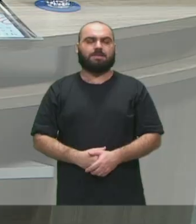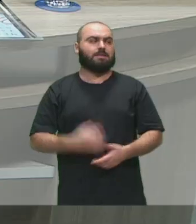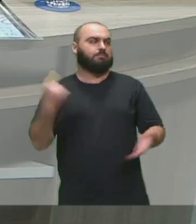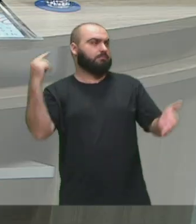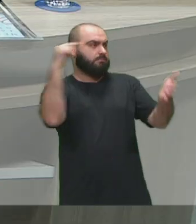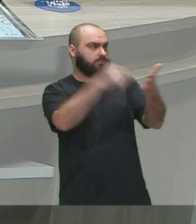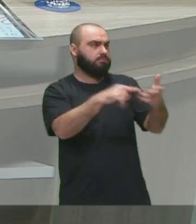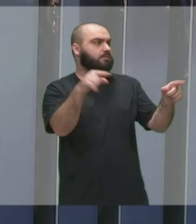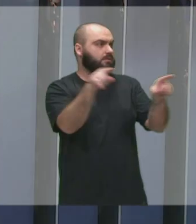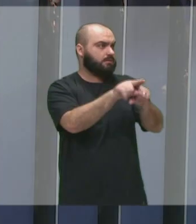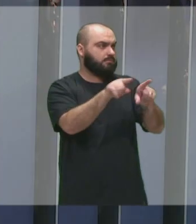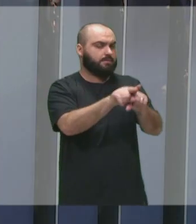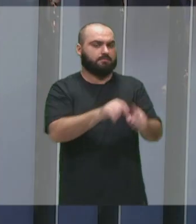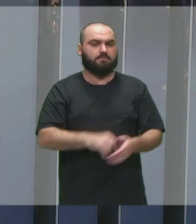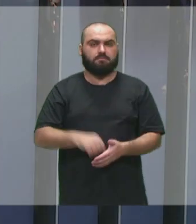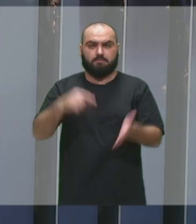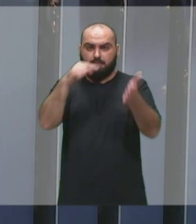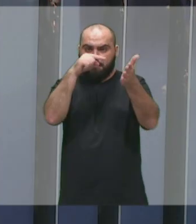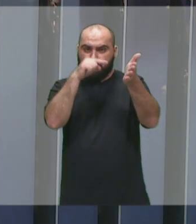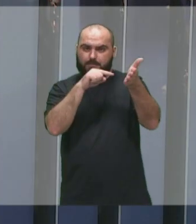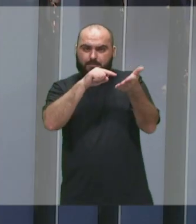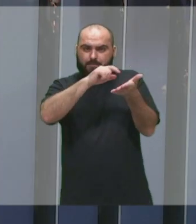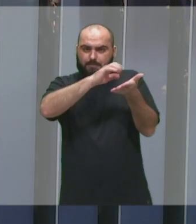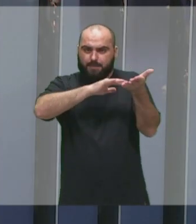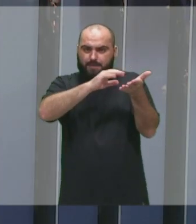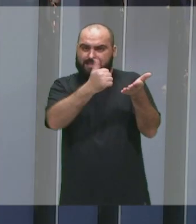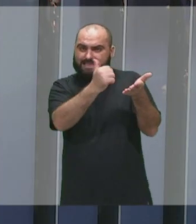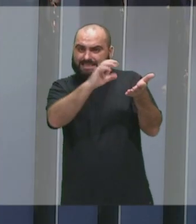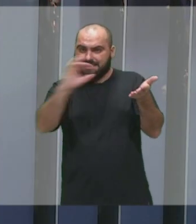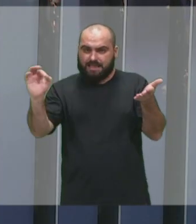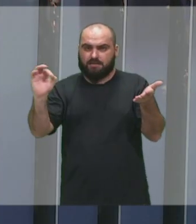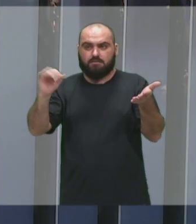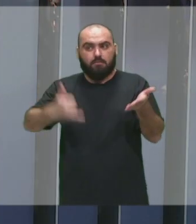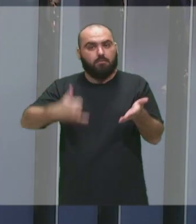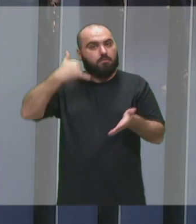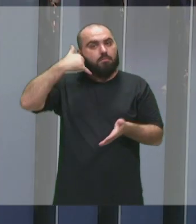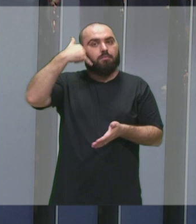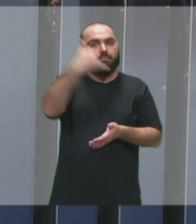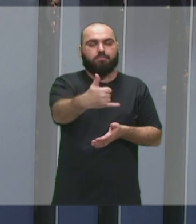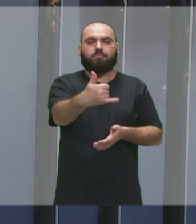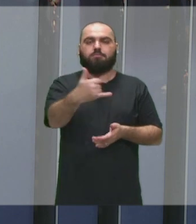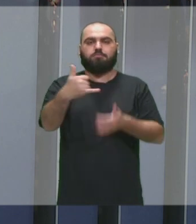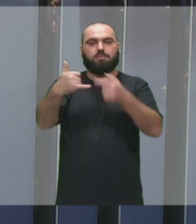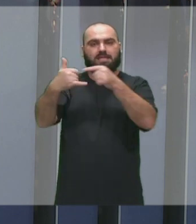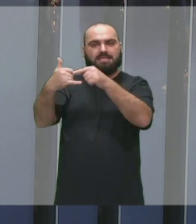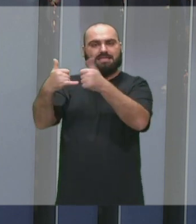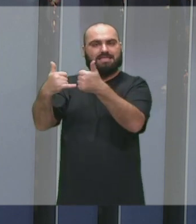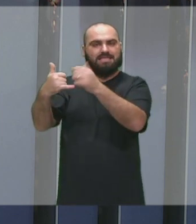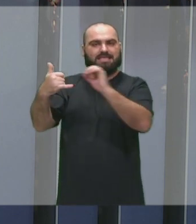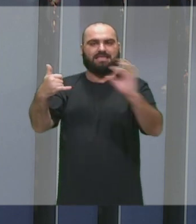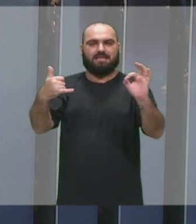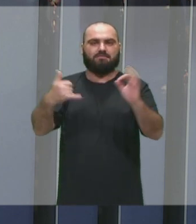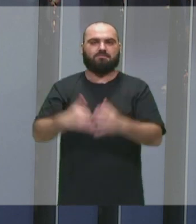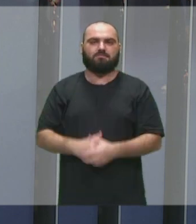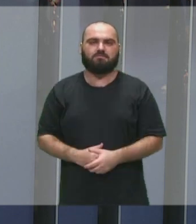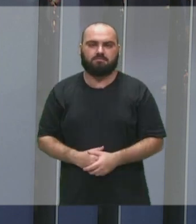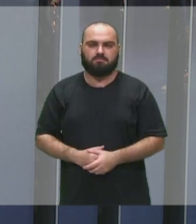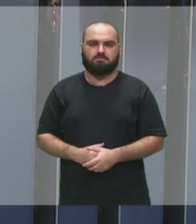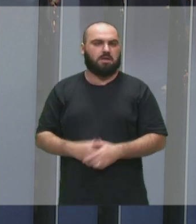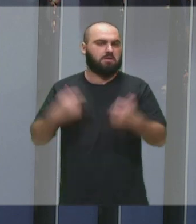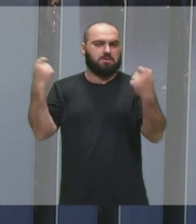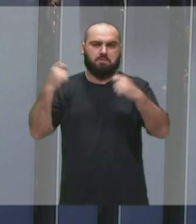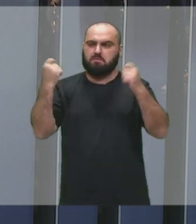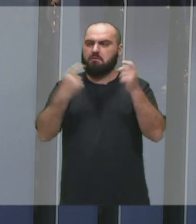também. Disque 100 está aí para isso. Disque 100. Entra lá e fala, não precisa